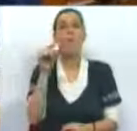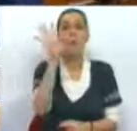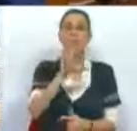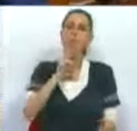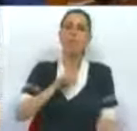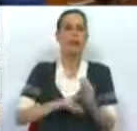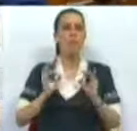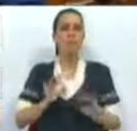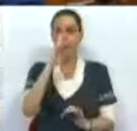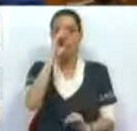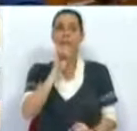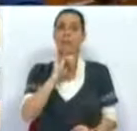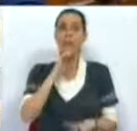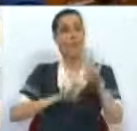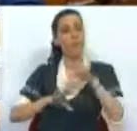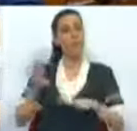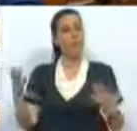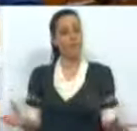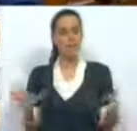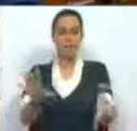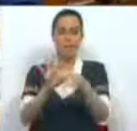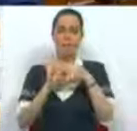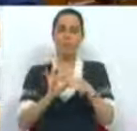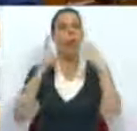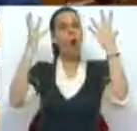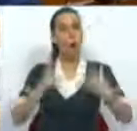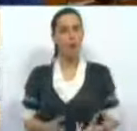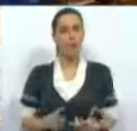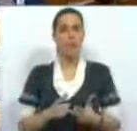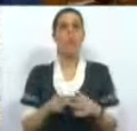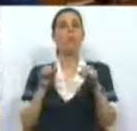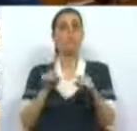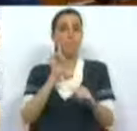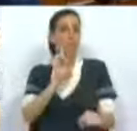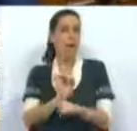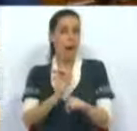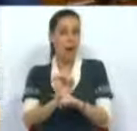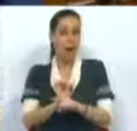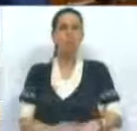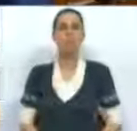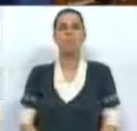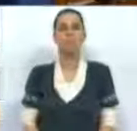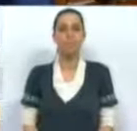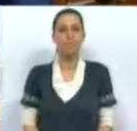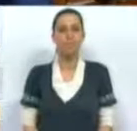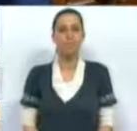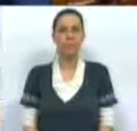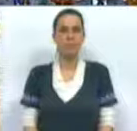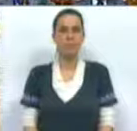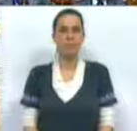forma verdadeiramente sustentável de realizar uma consolidação orçamental. E aquela